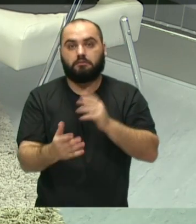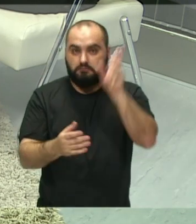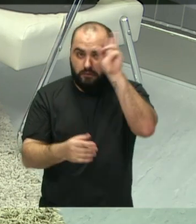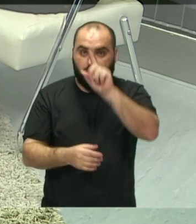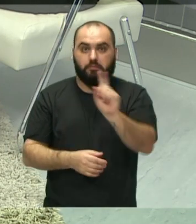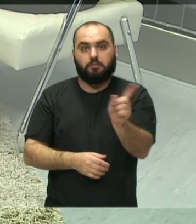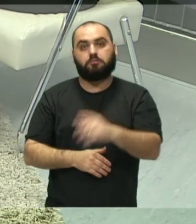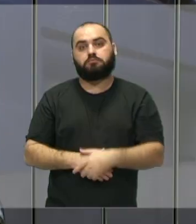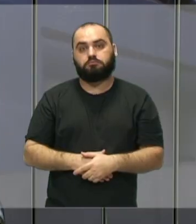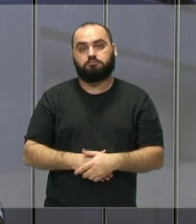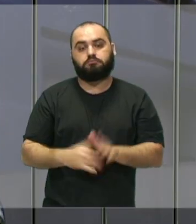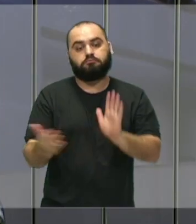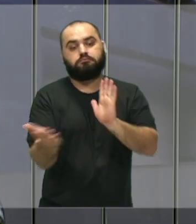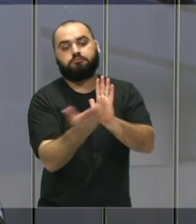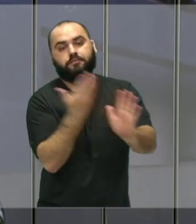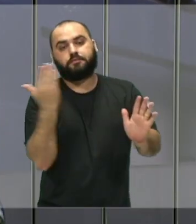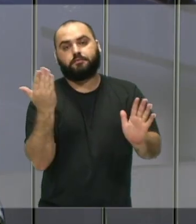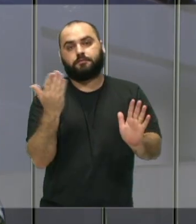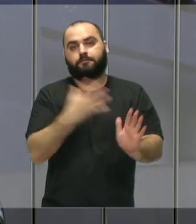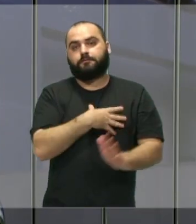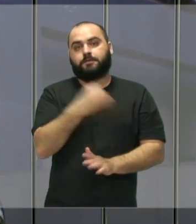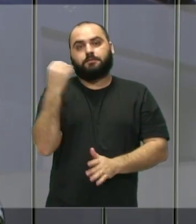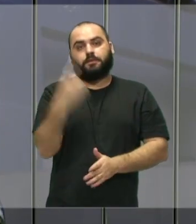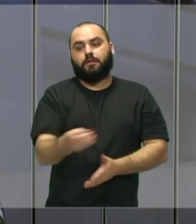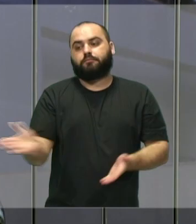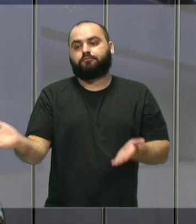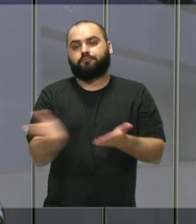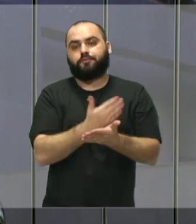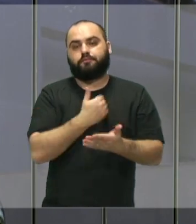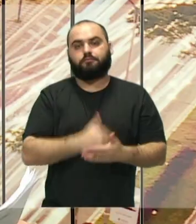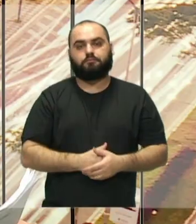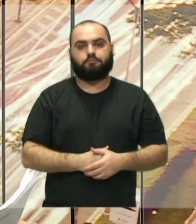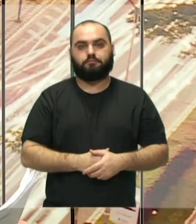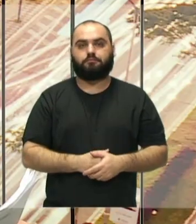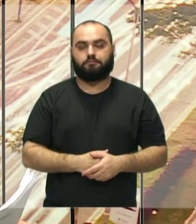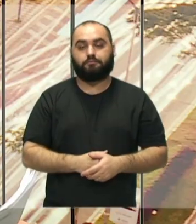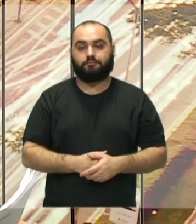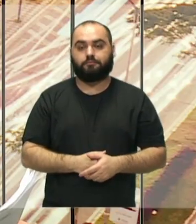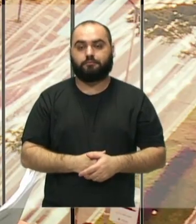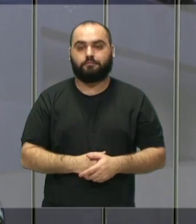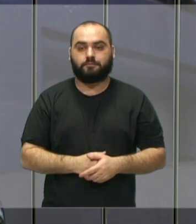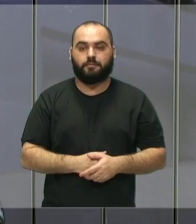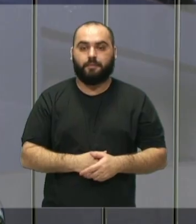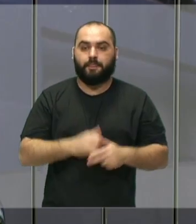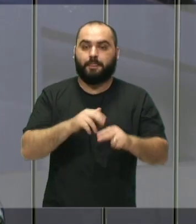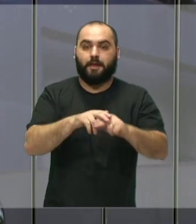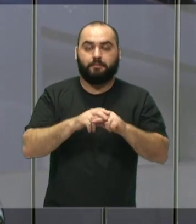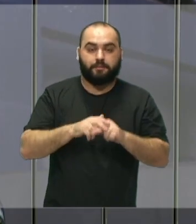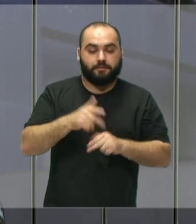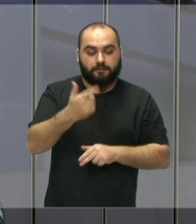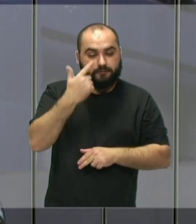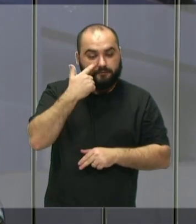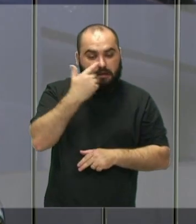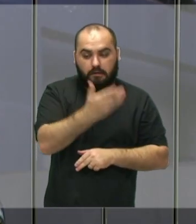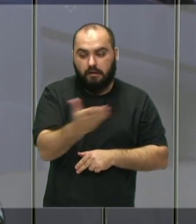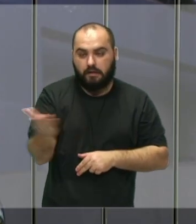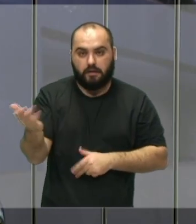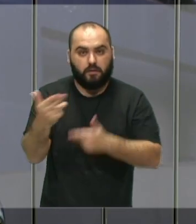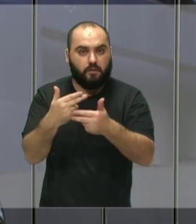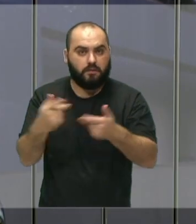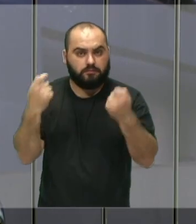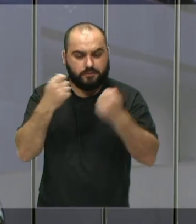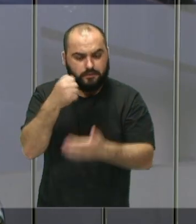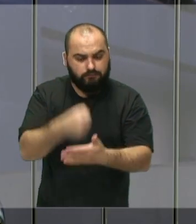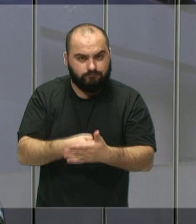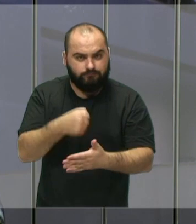foram retirados porque ela não lembrou. Ela não lembrou que os filhos precisavam comer. Então, quando a gente vê isso, não lutar pela prevenção, eu acho